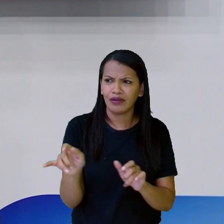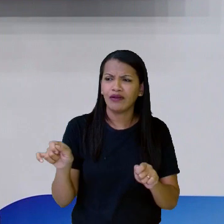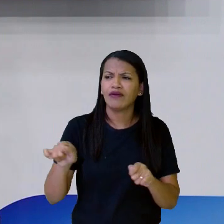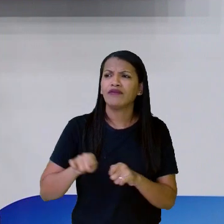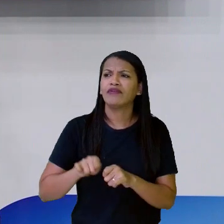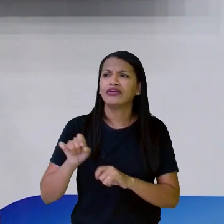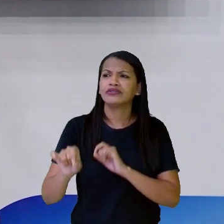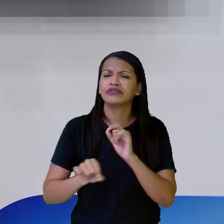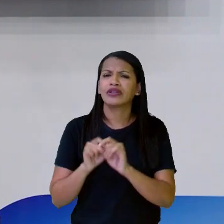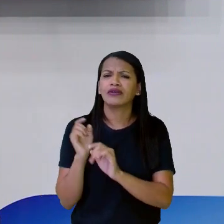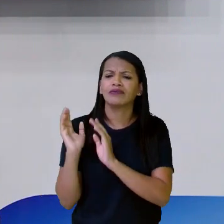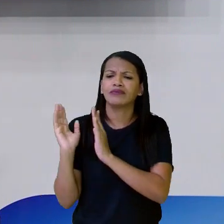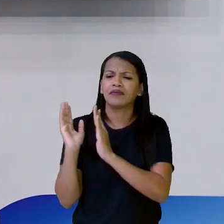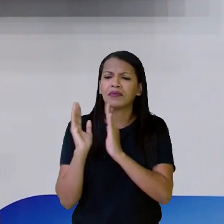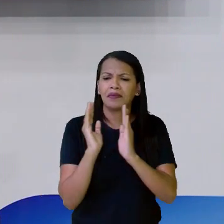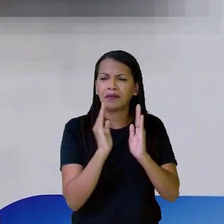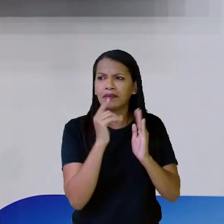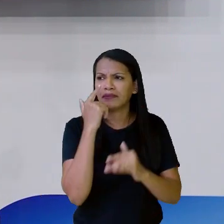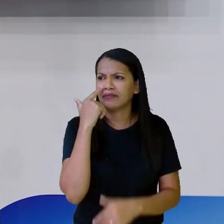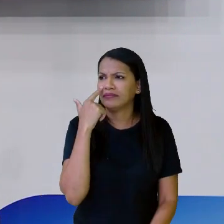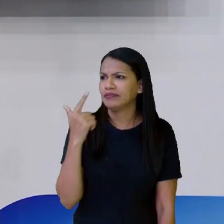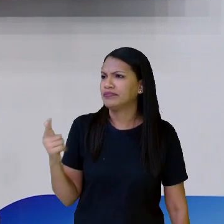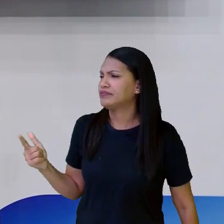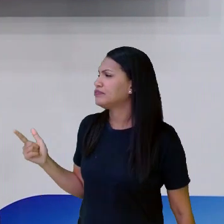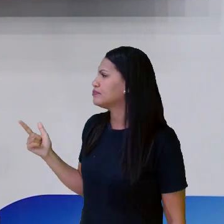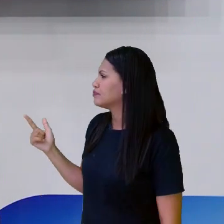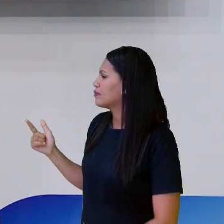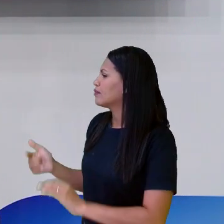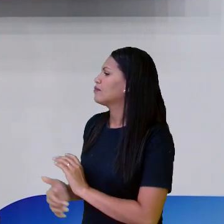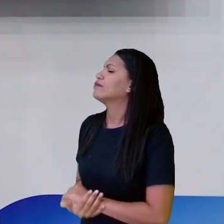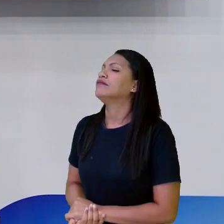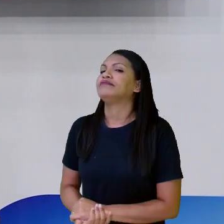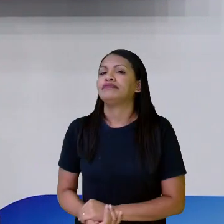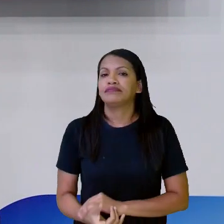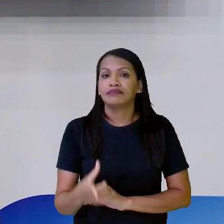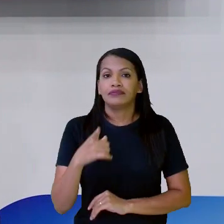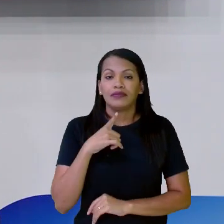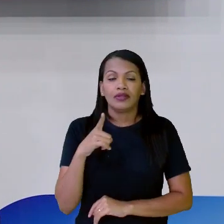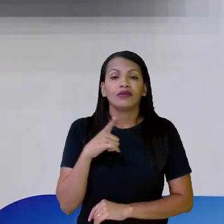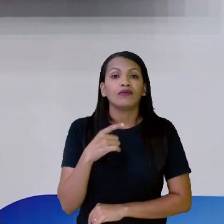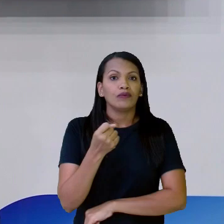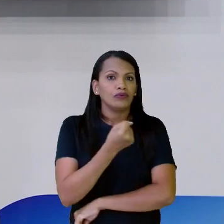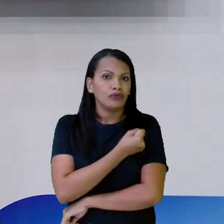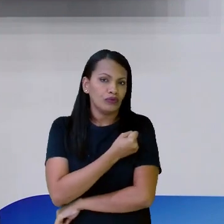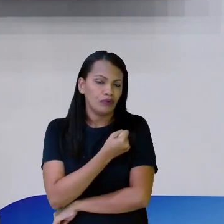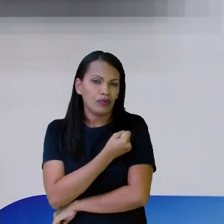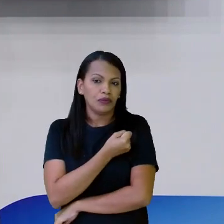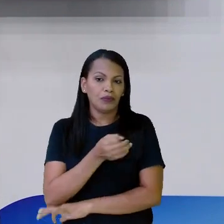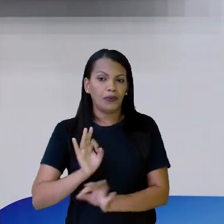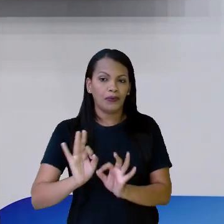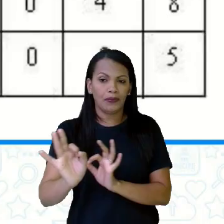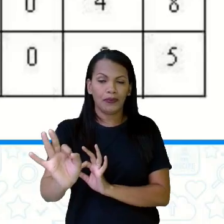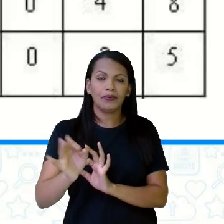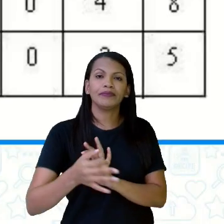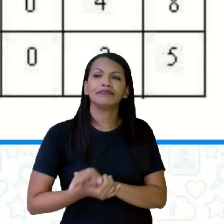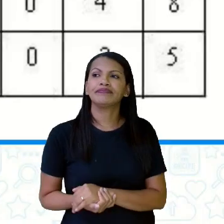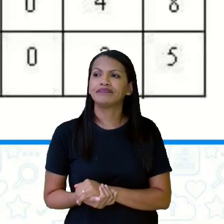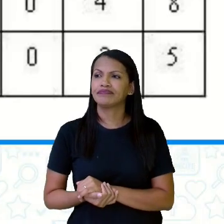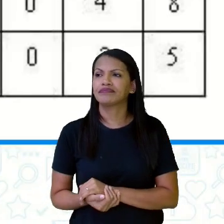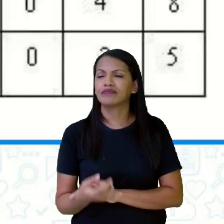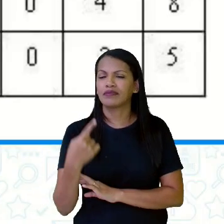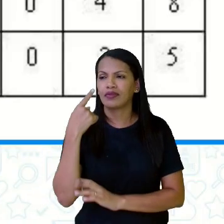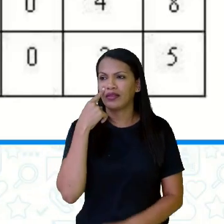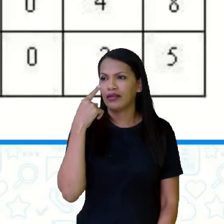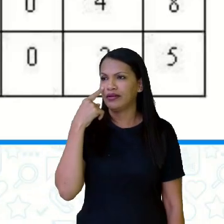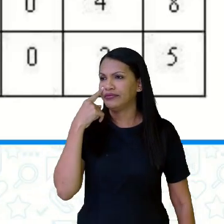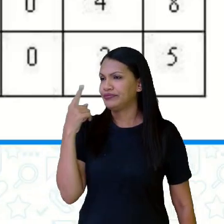de valor e lugar. Aqui, claro, eu trouxe um número bem maior, né? Por exemplo, aqui eu tenho um número